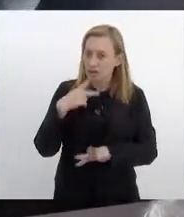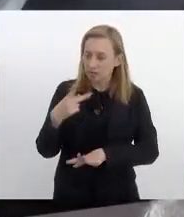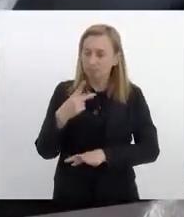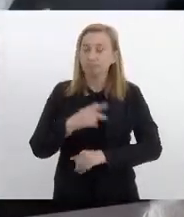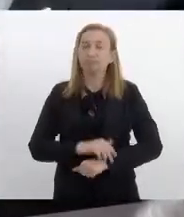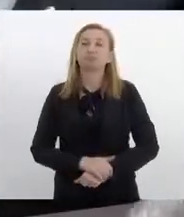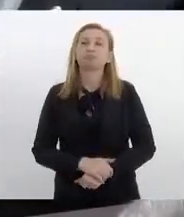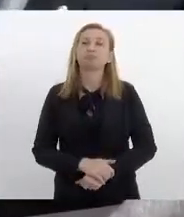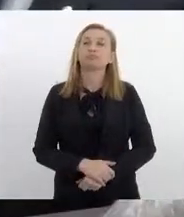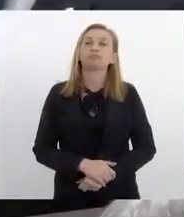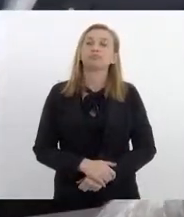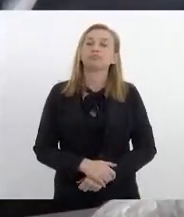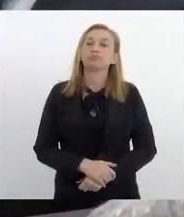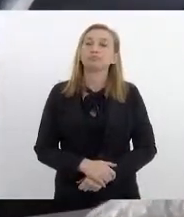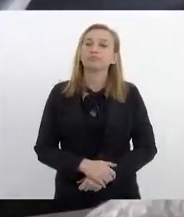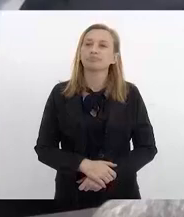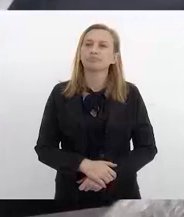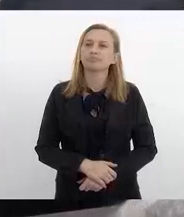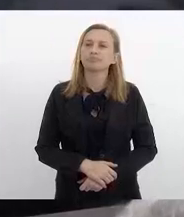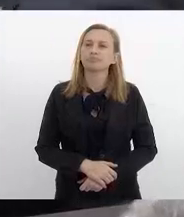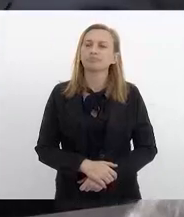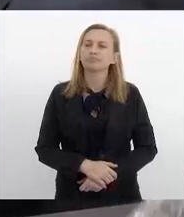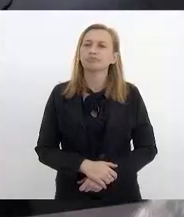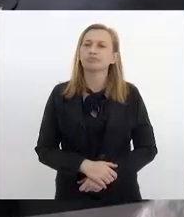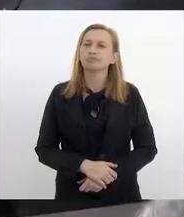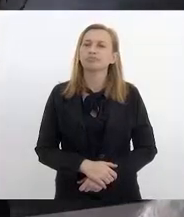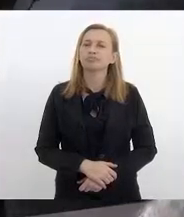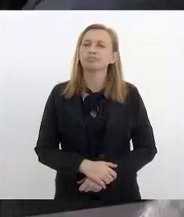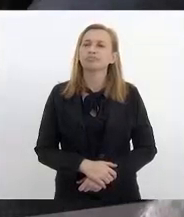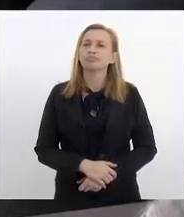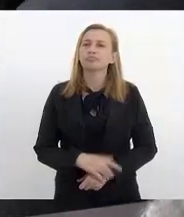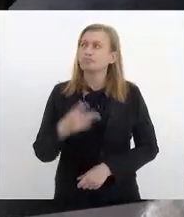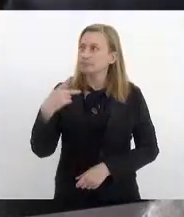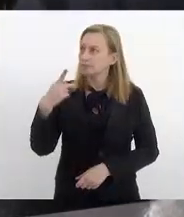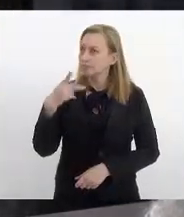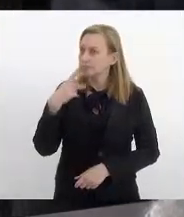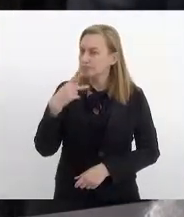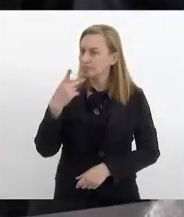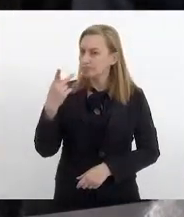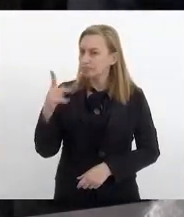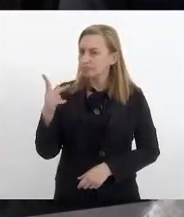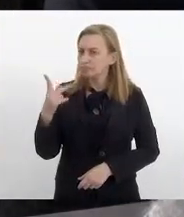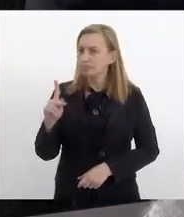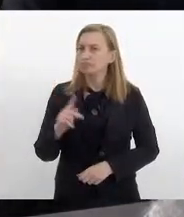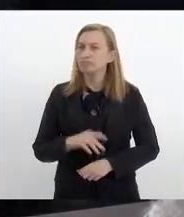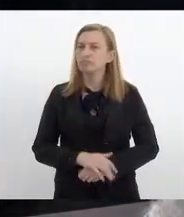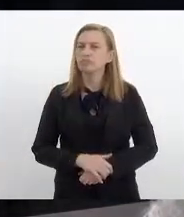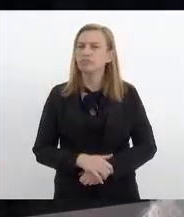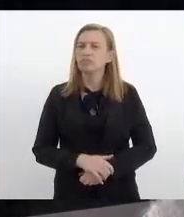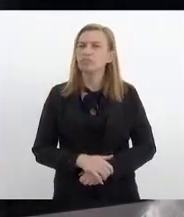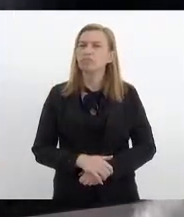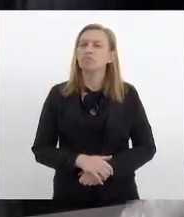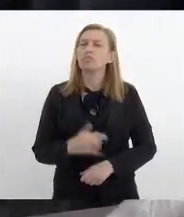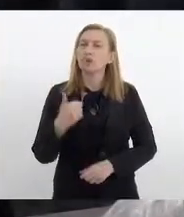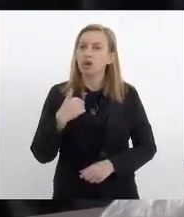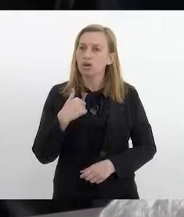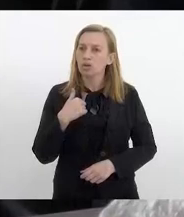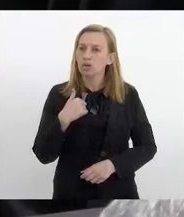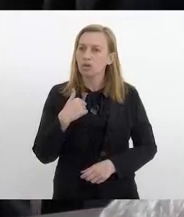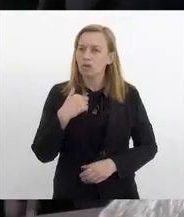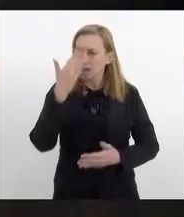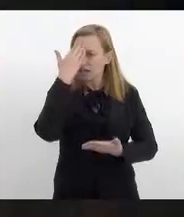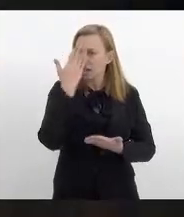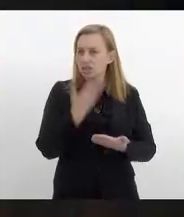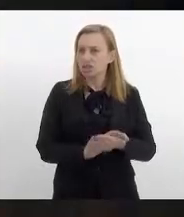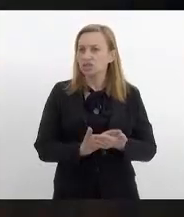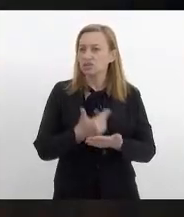Na palavra de Vossa Excelência, Pode ligar lá. Eu confio